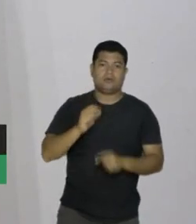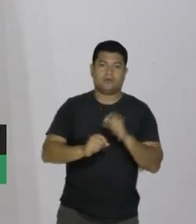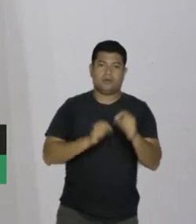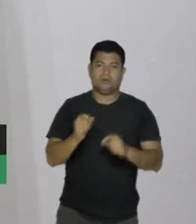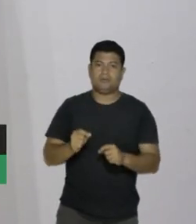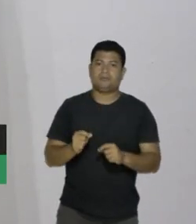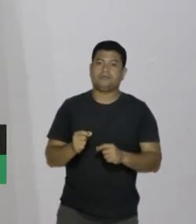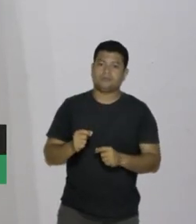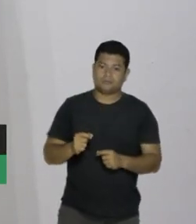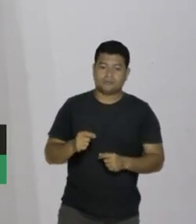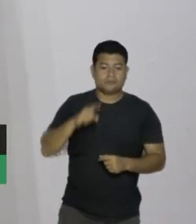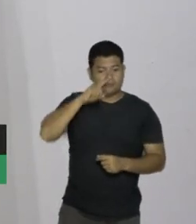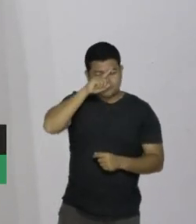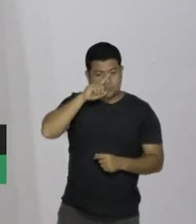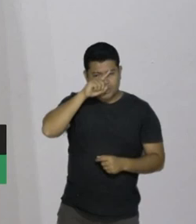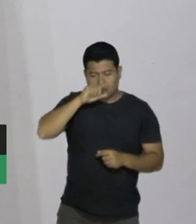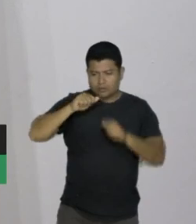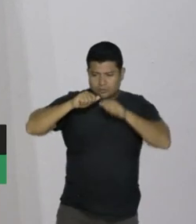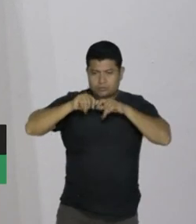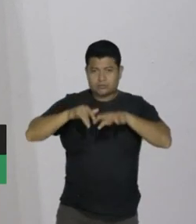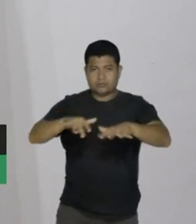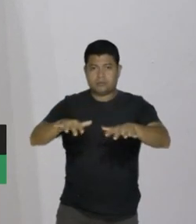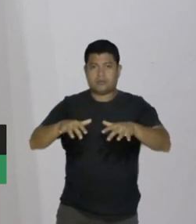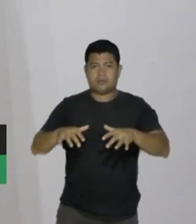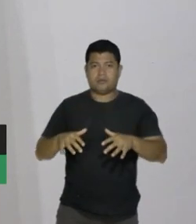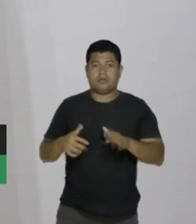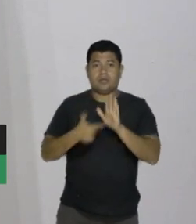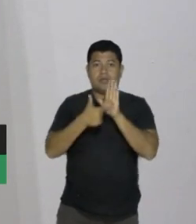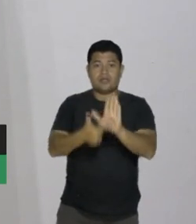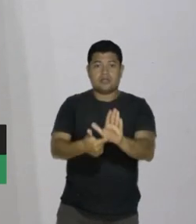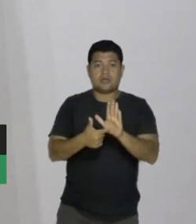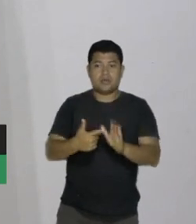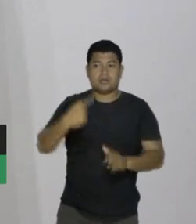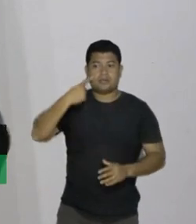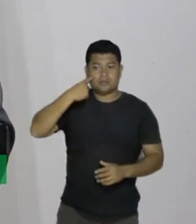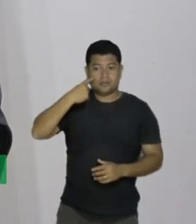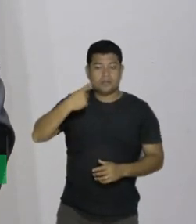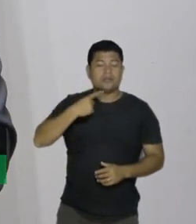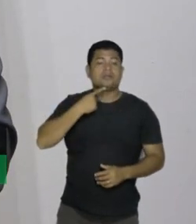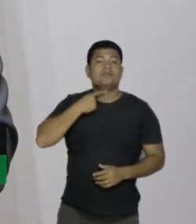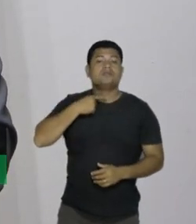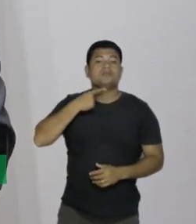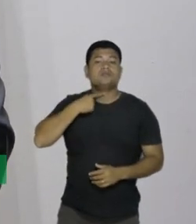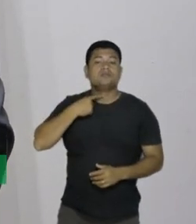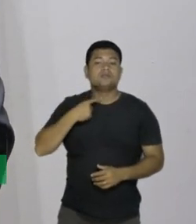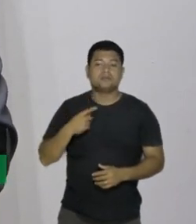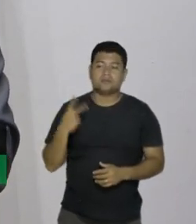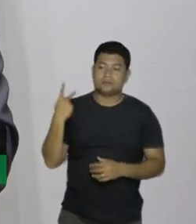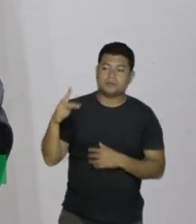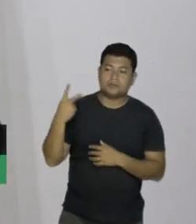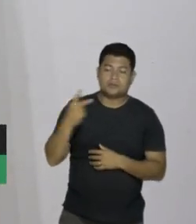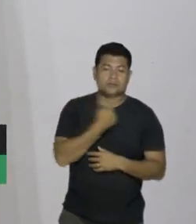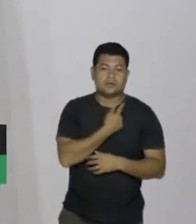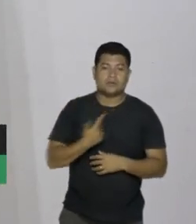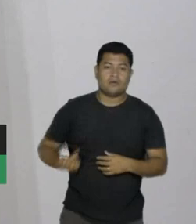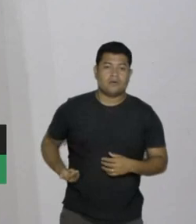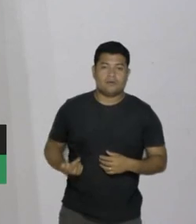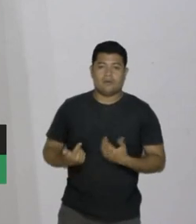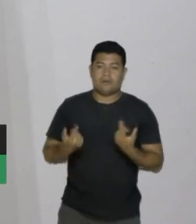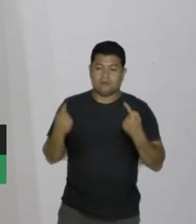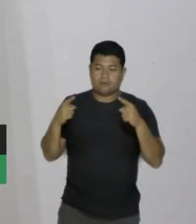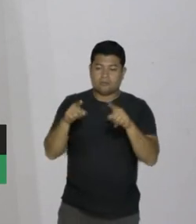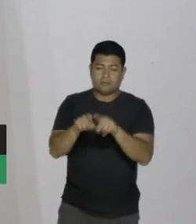em risco diante dessa indicação essa intenção do Governo Federal de estabelecer uma